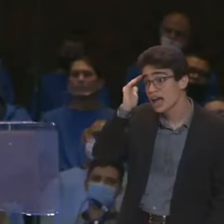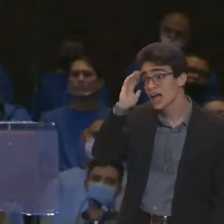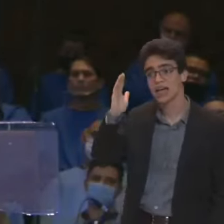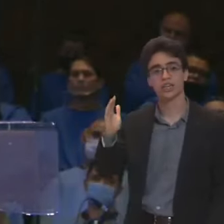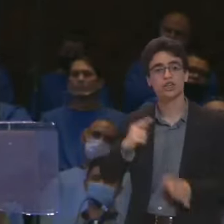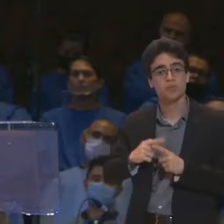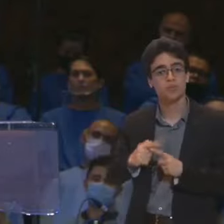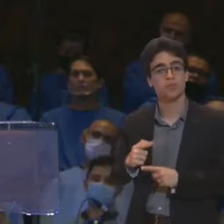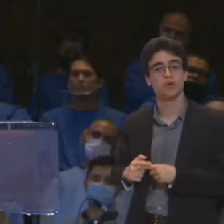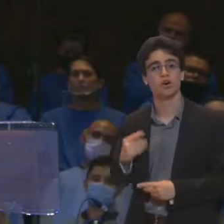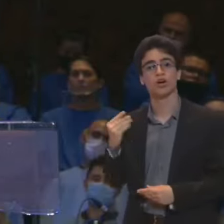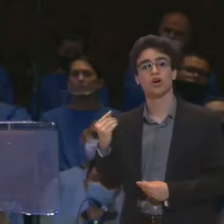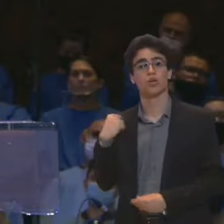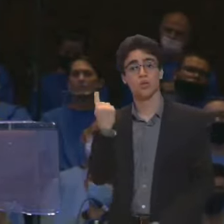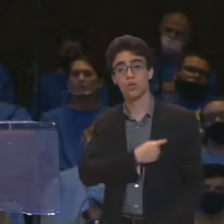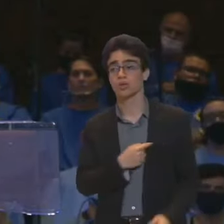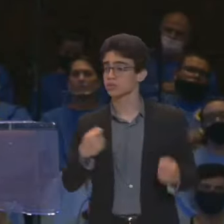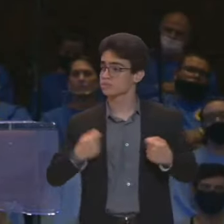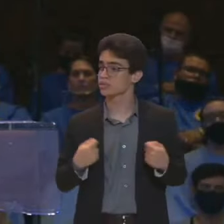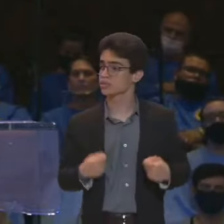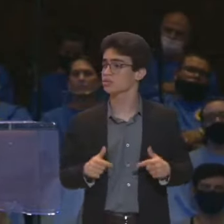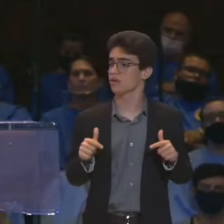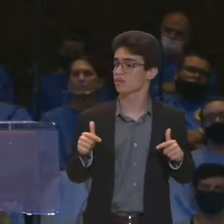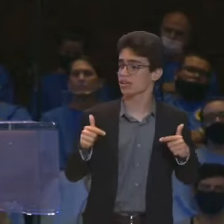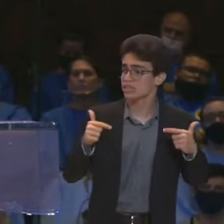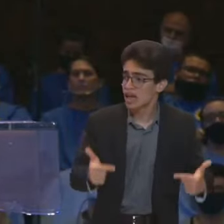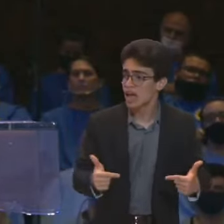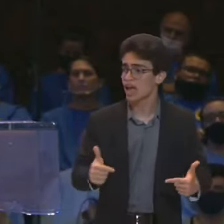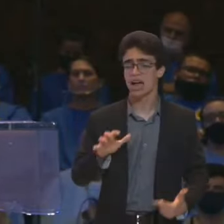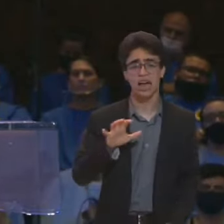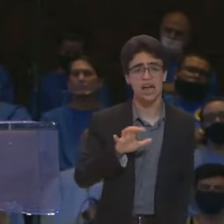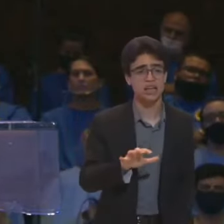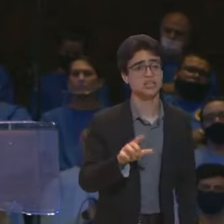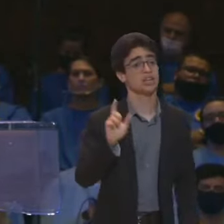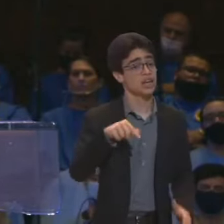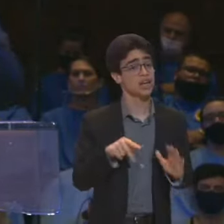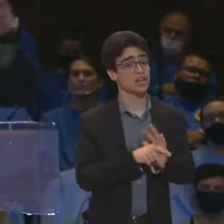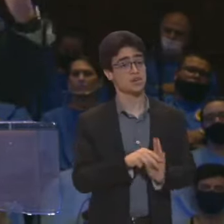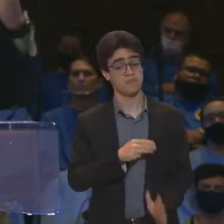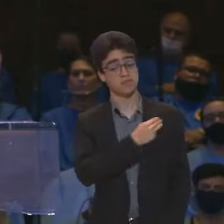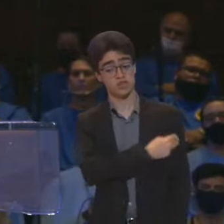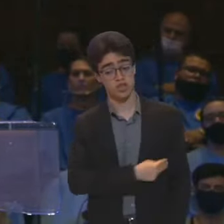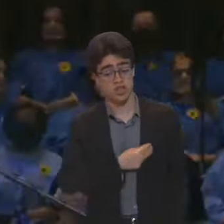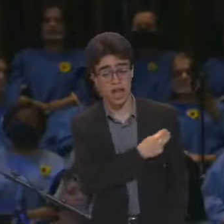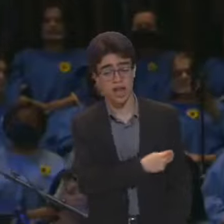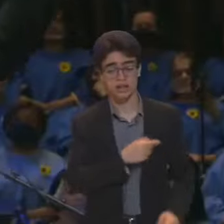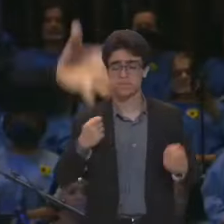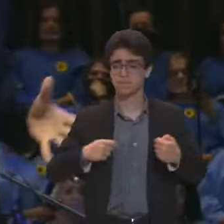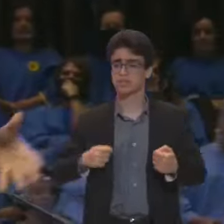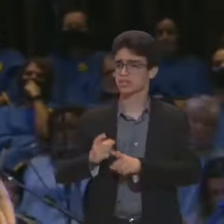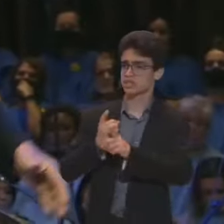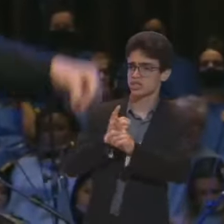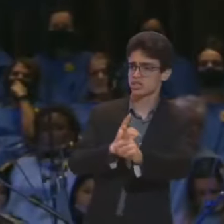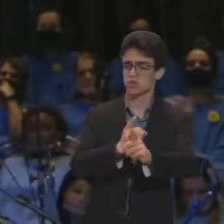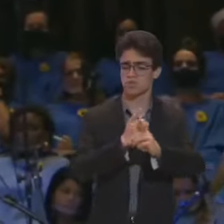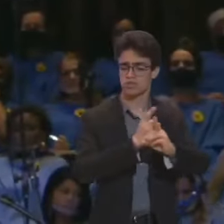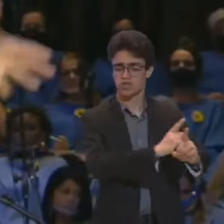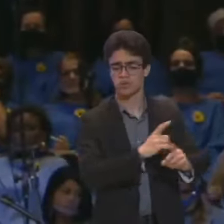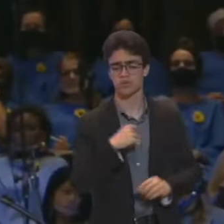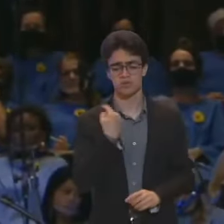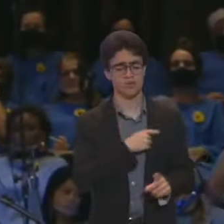e você temos a fazer, que na verdade é uma obra missionária, a obra de fazer discípulos, de influenciar outros com